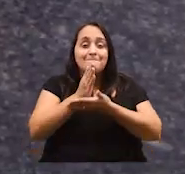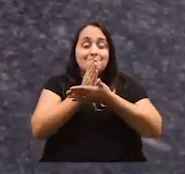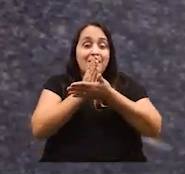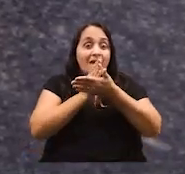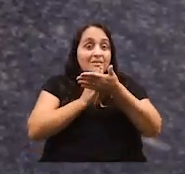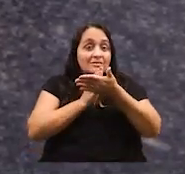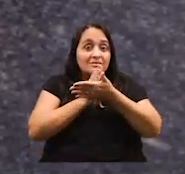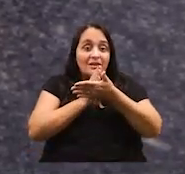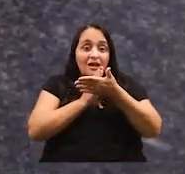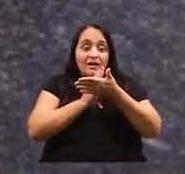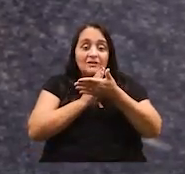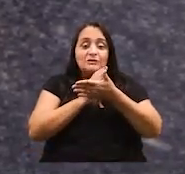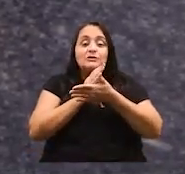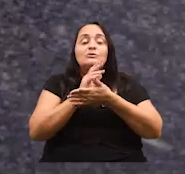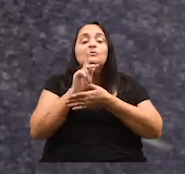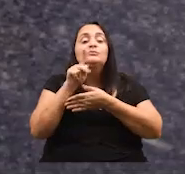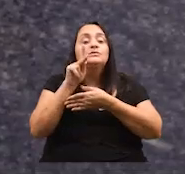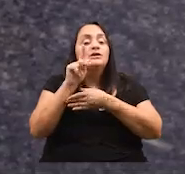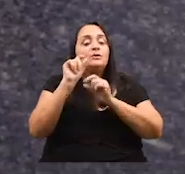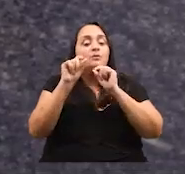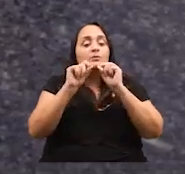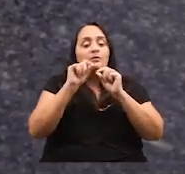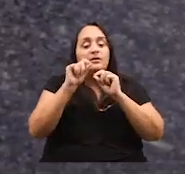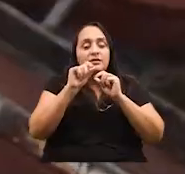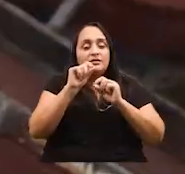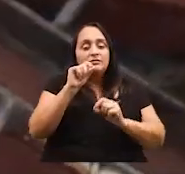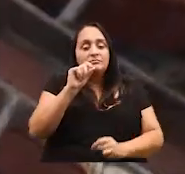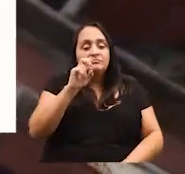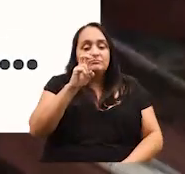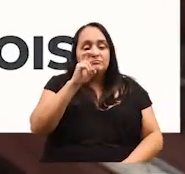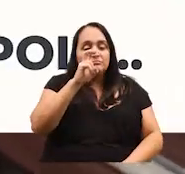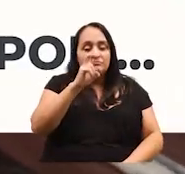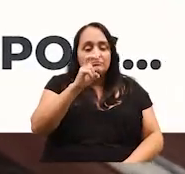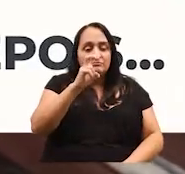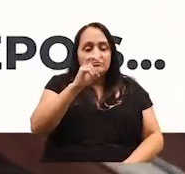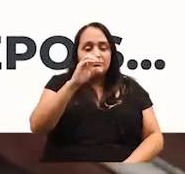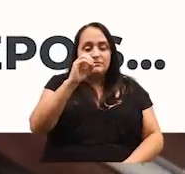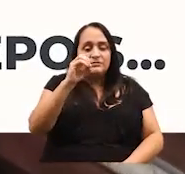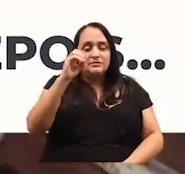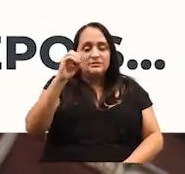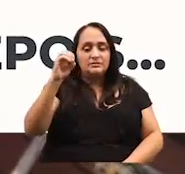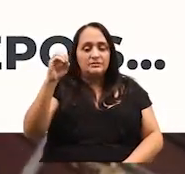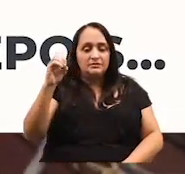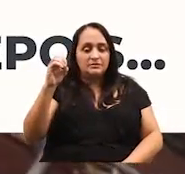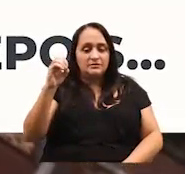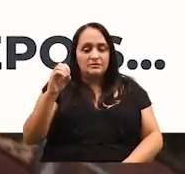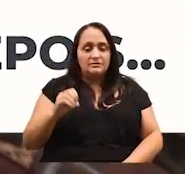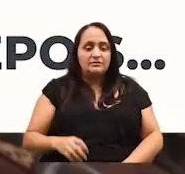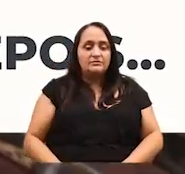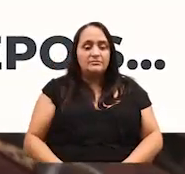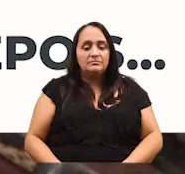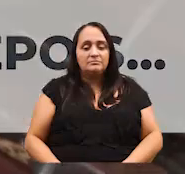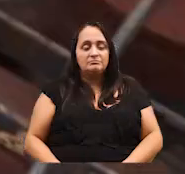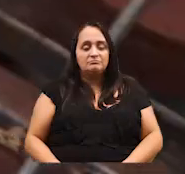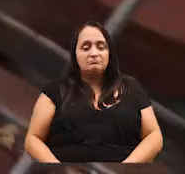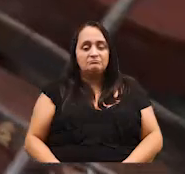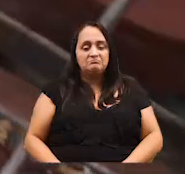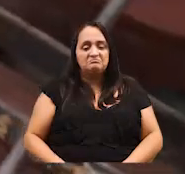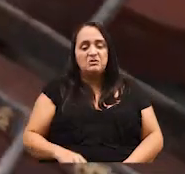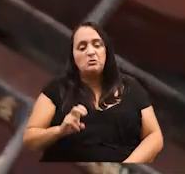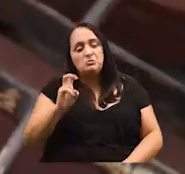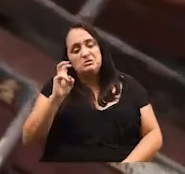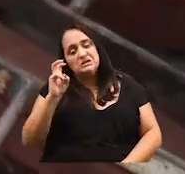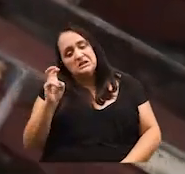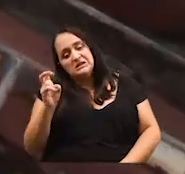quilo. Meio quilo de açúcar. Pode botar uns 5, 6 cravos. Tá bom. Eu sei